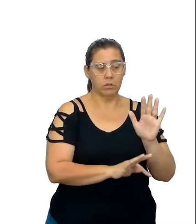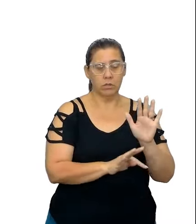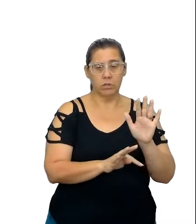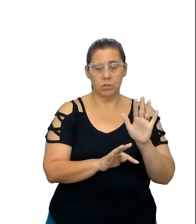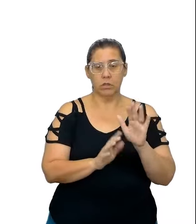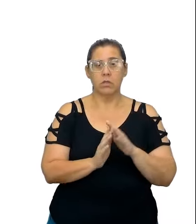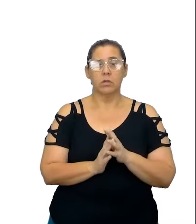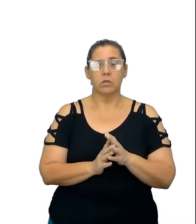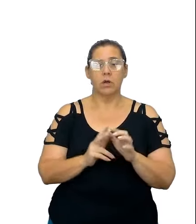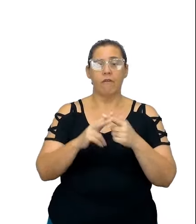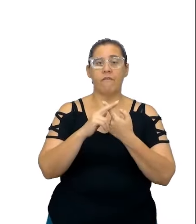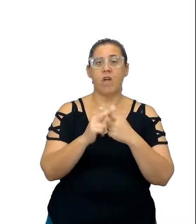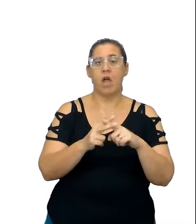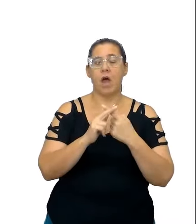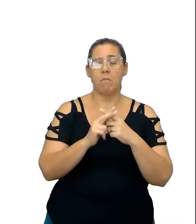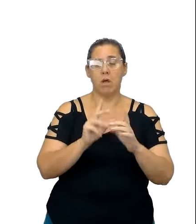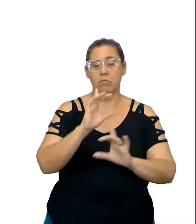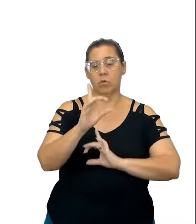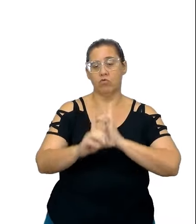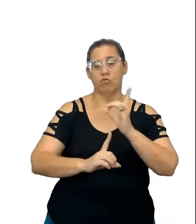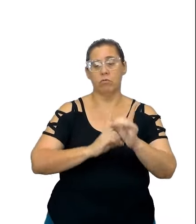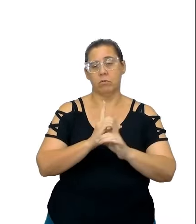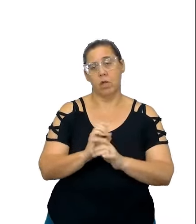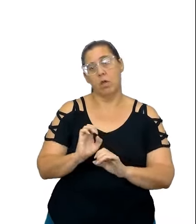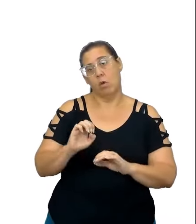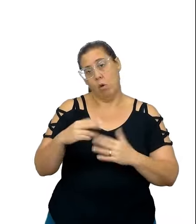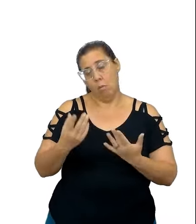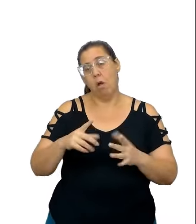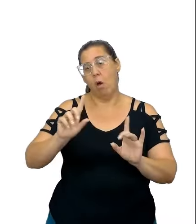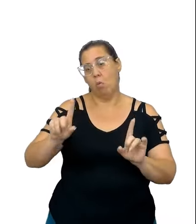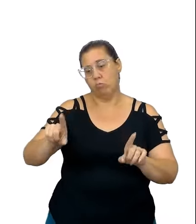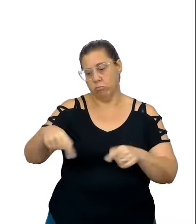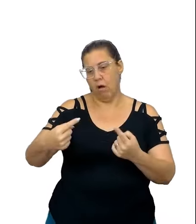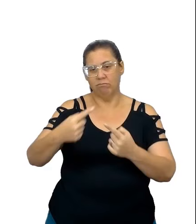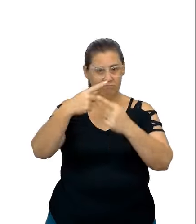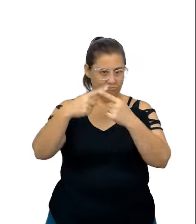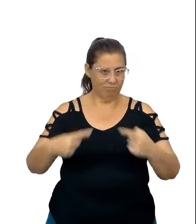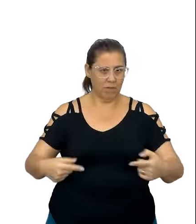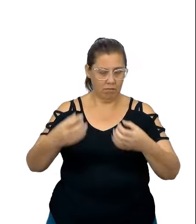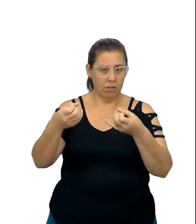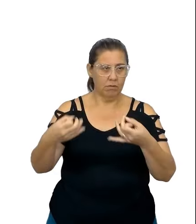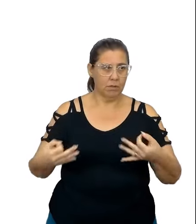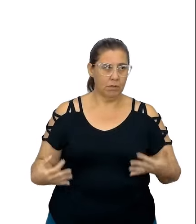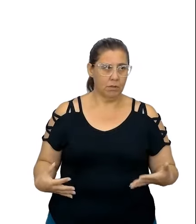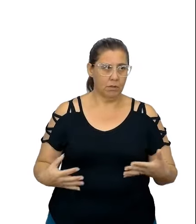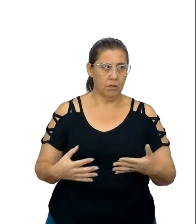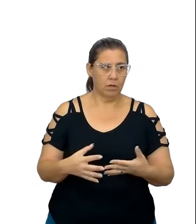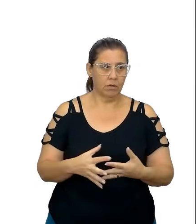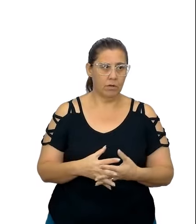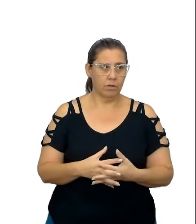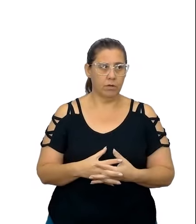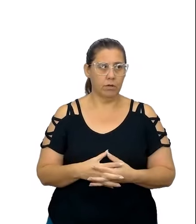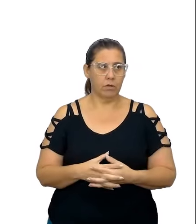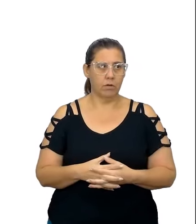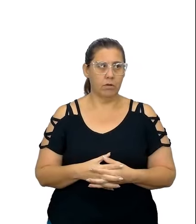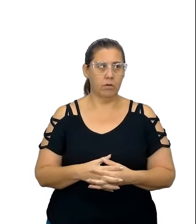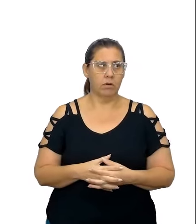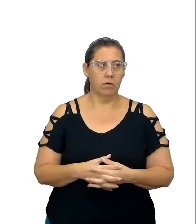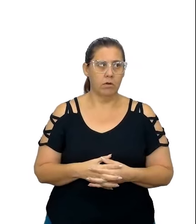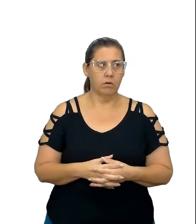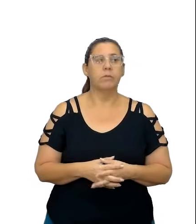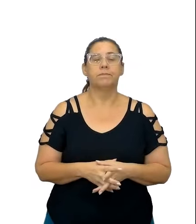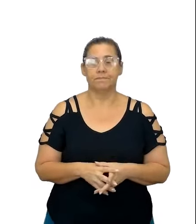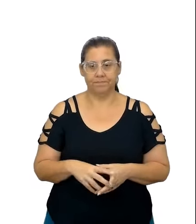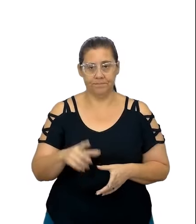meio de ferramentas digitais. Ou seja, é o desafio. É falar assim, ó, moçada, nós